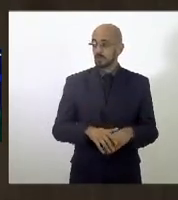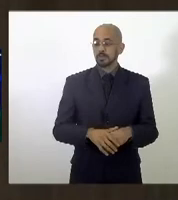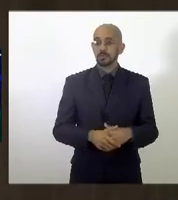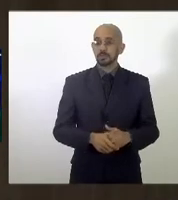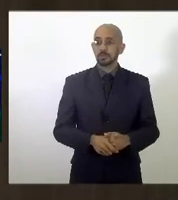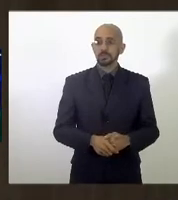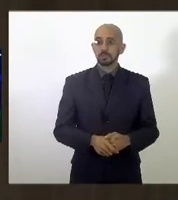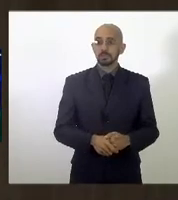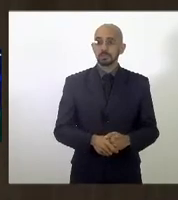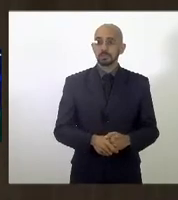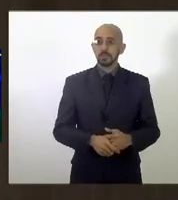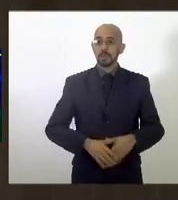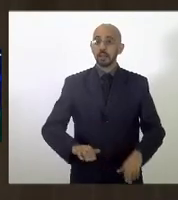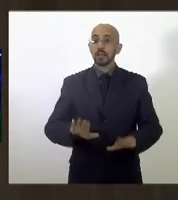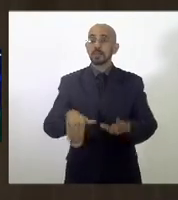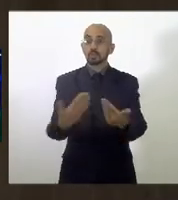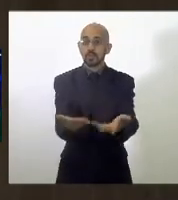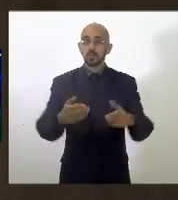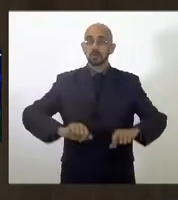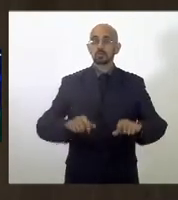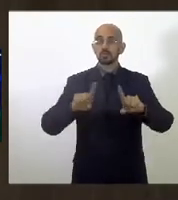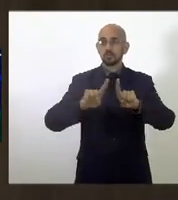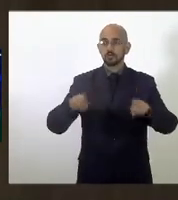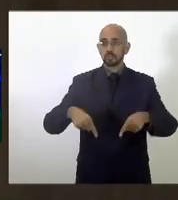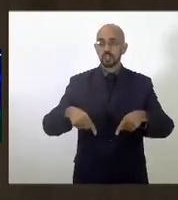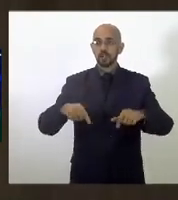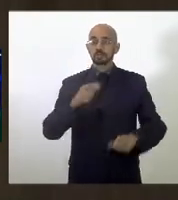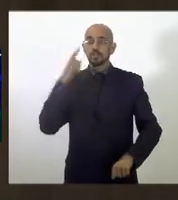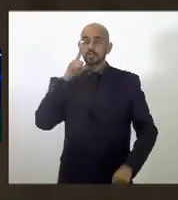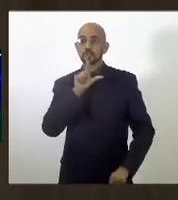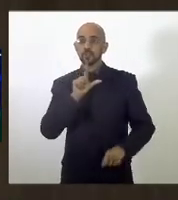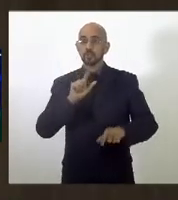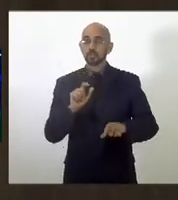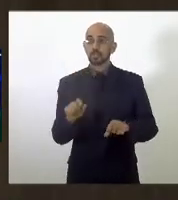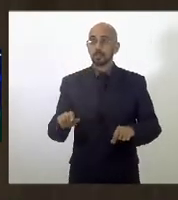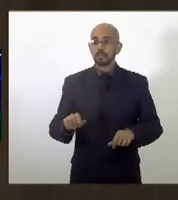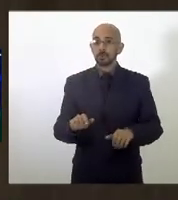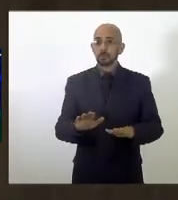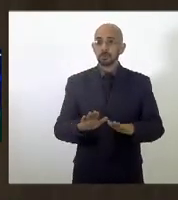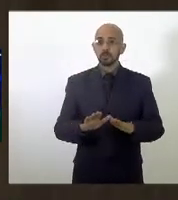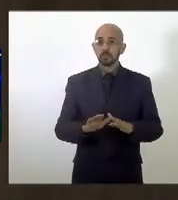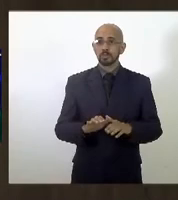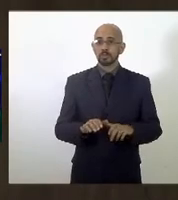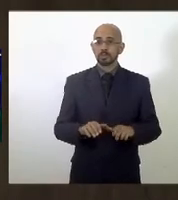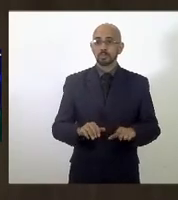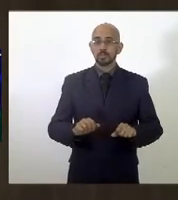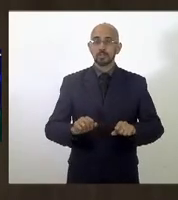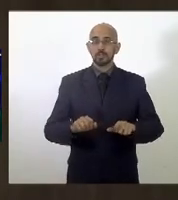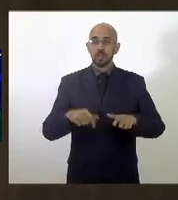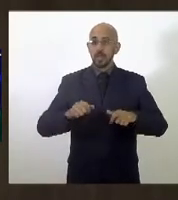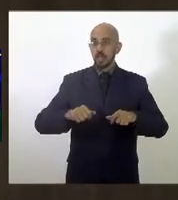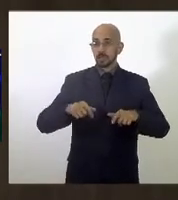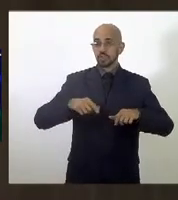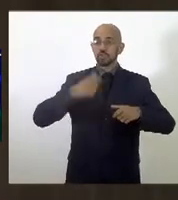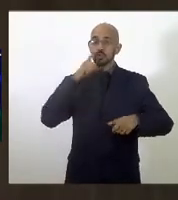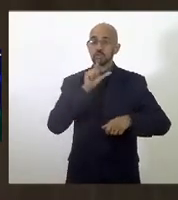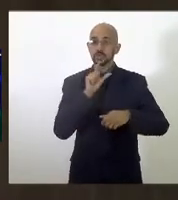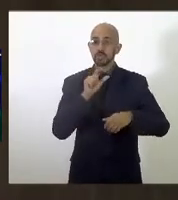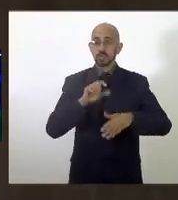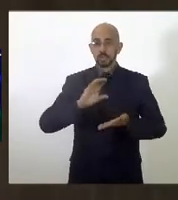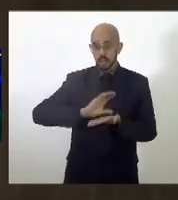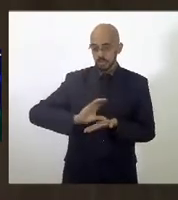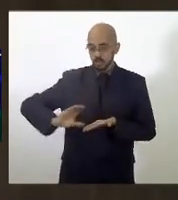as diferentes categorias de trabalhadores, para que a gente possa produzir, no médio e longo prazos, receitas